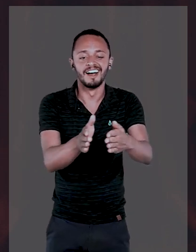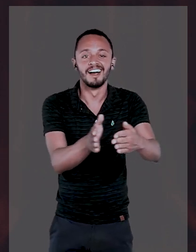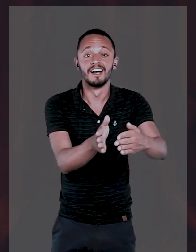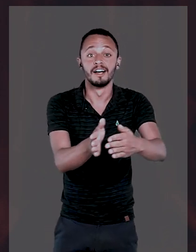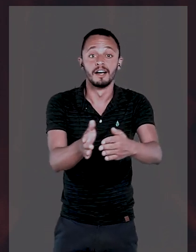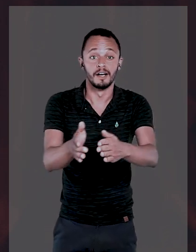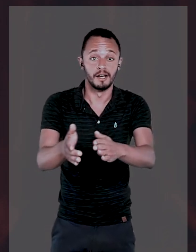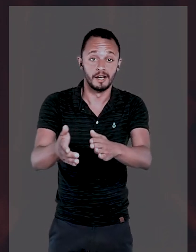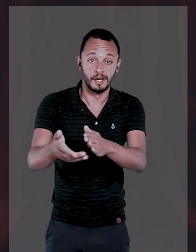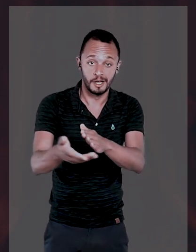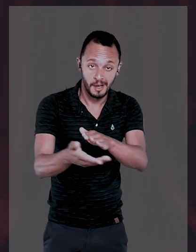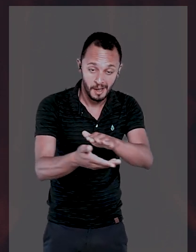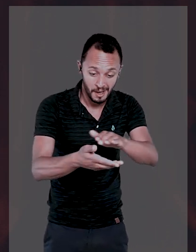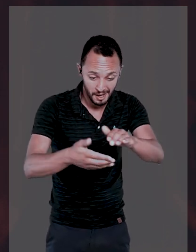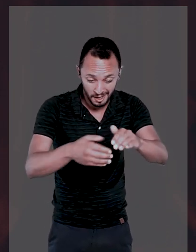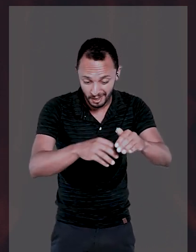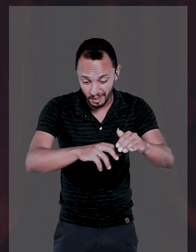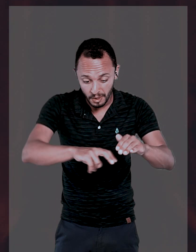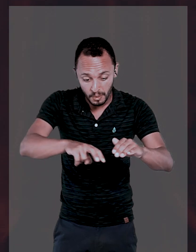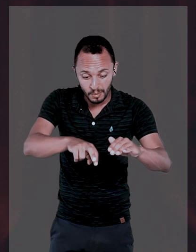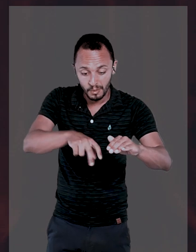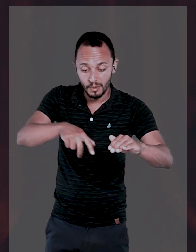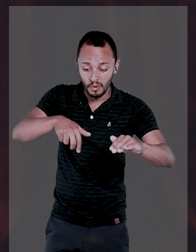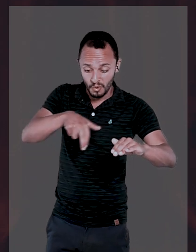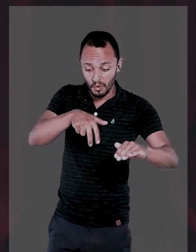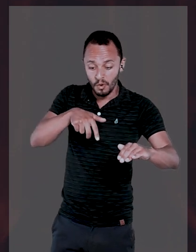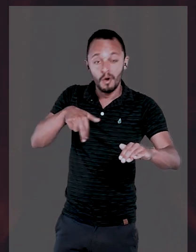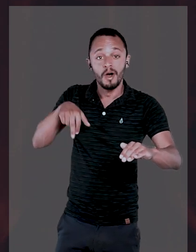fui guerrear.